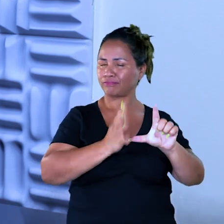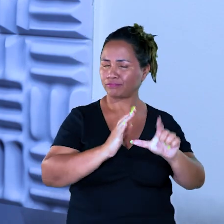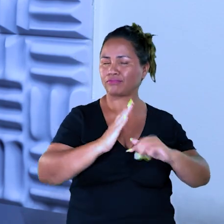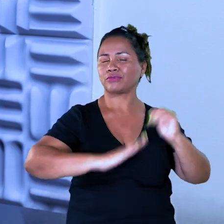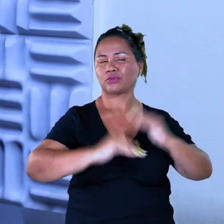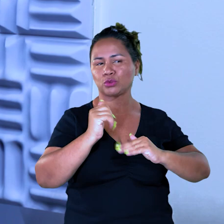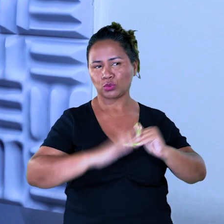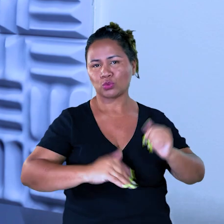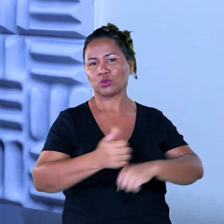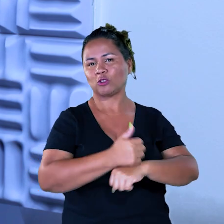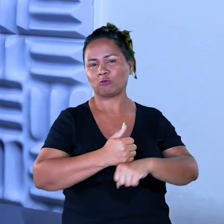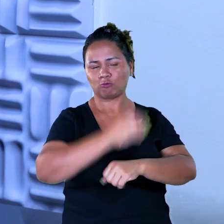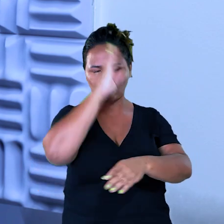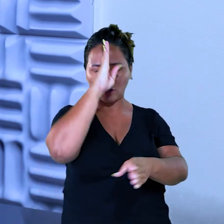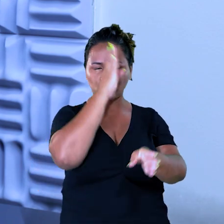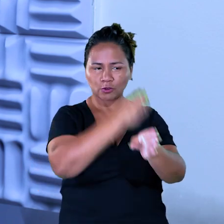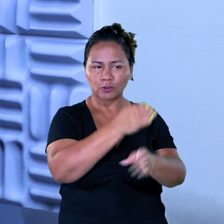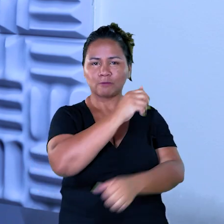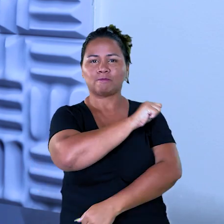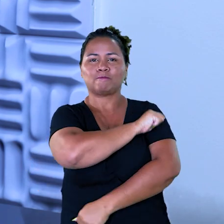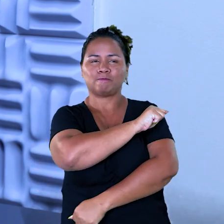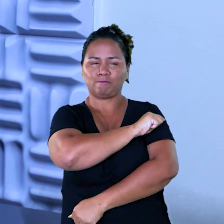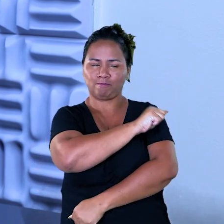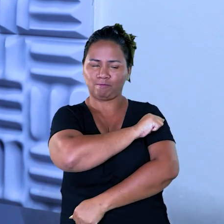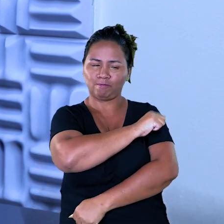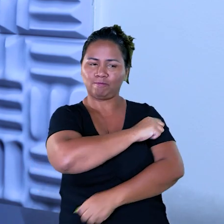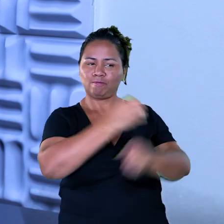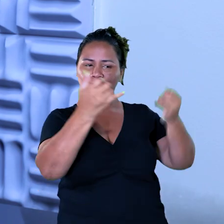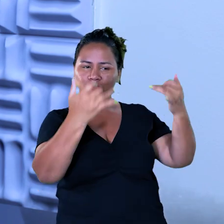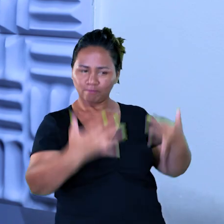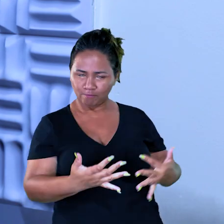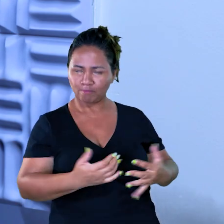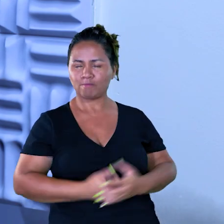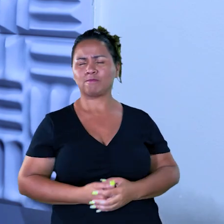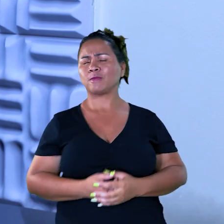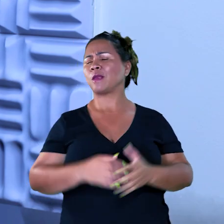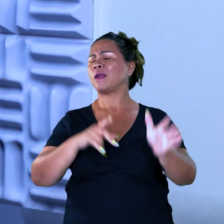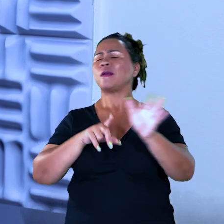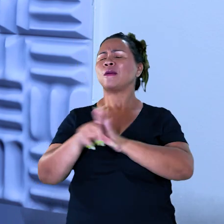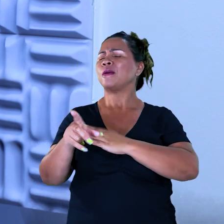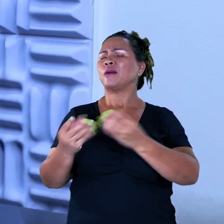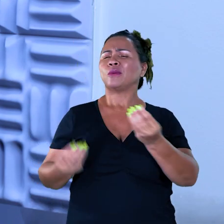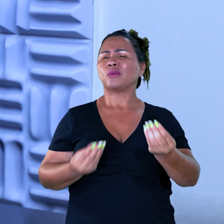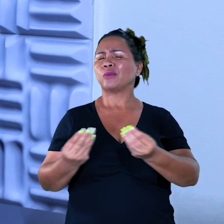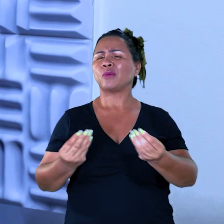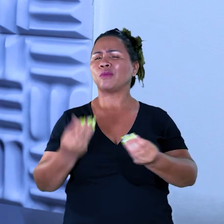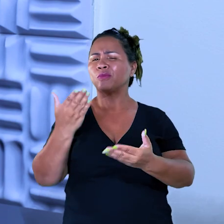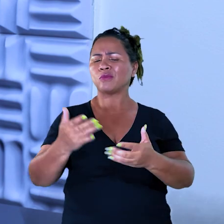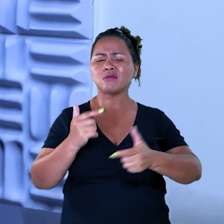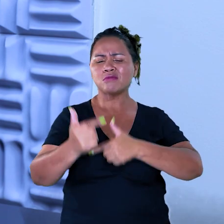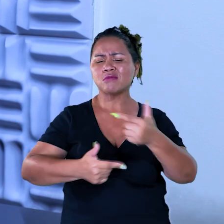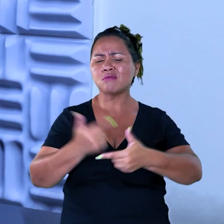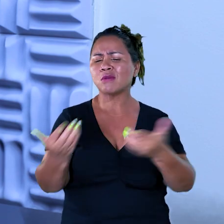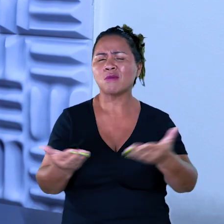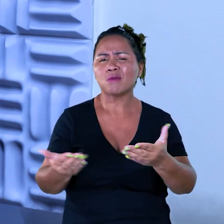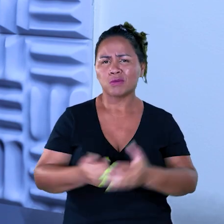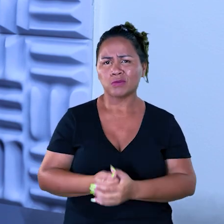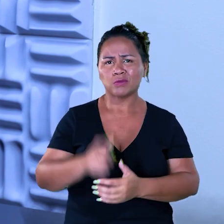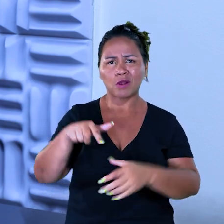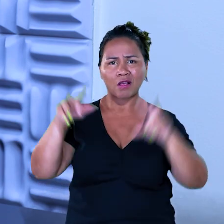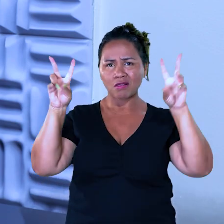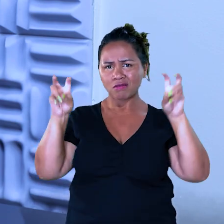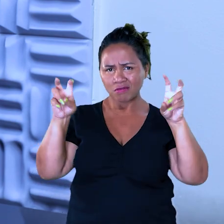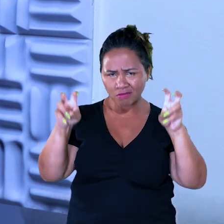Não. Ela tem um trabalho direto com o aluno. Uhum. Como que você tá trabalhando hoje são temas,